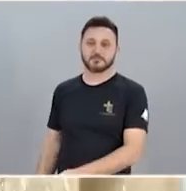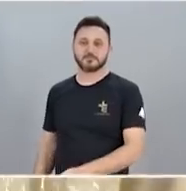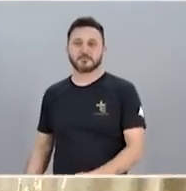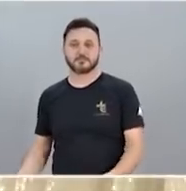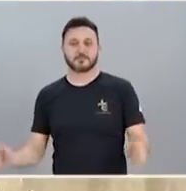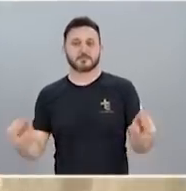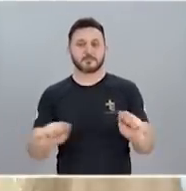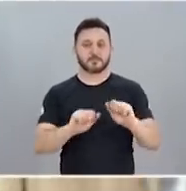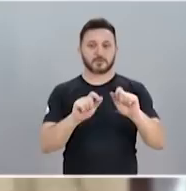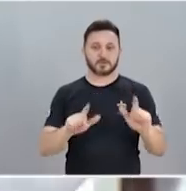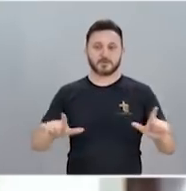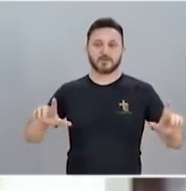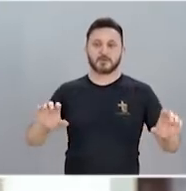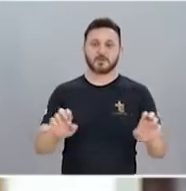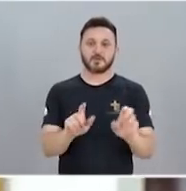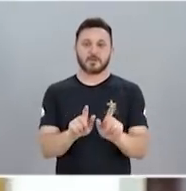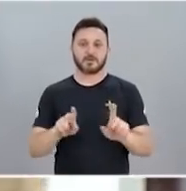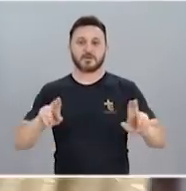aleluia,